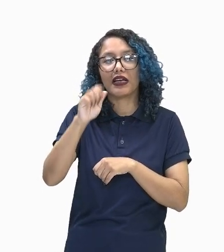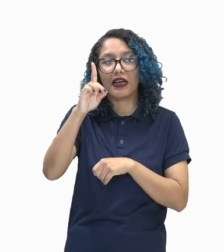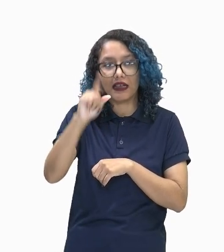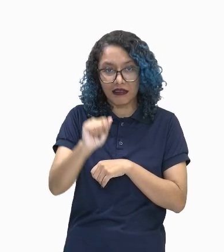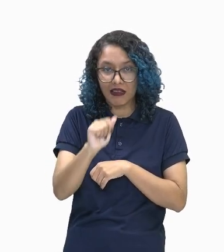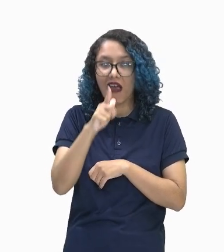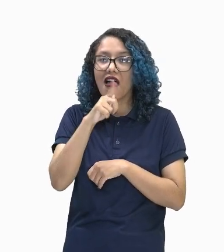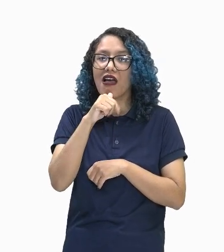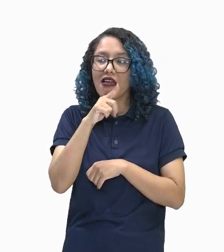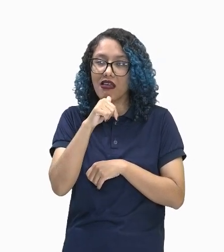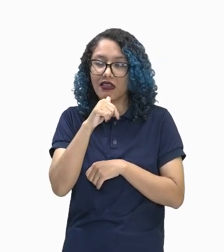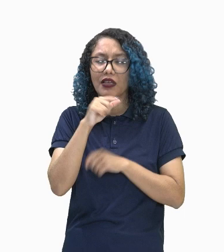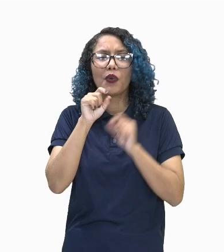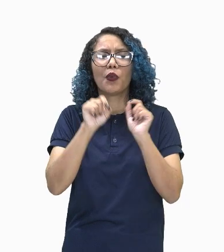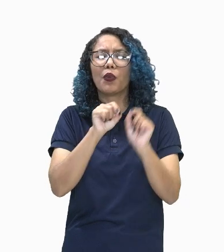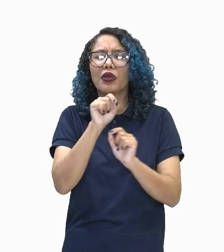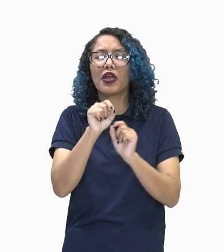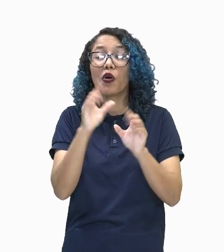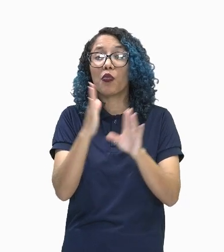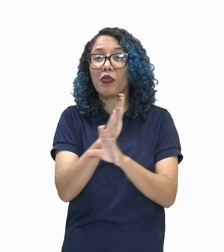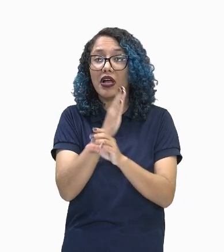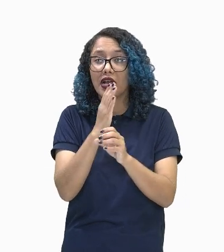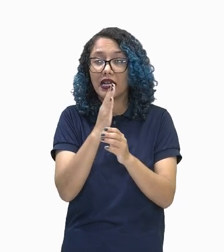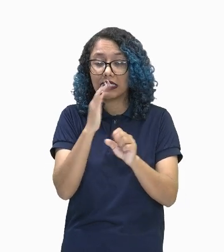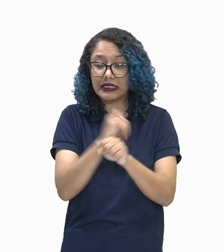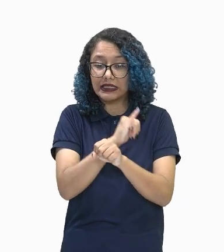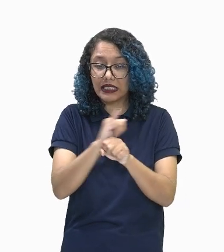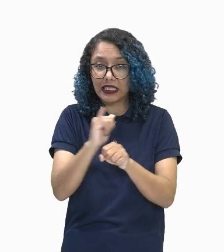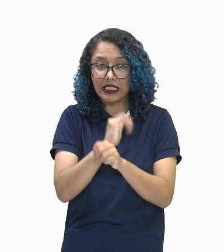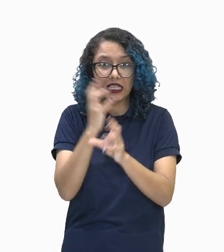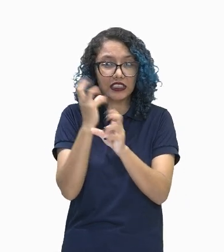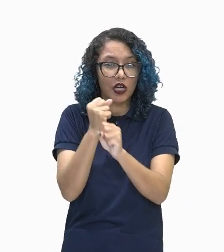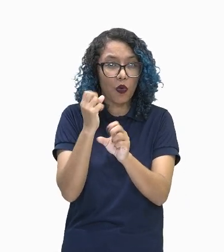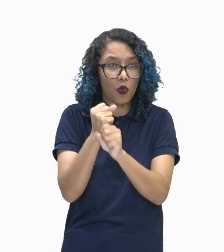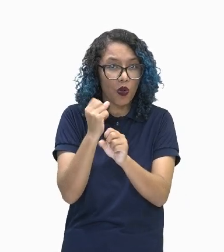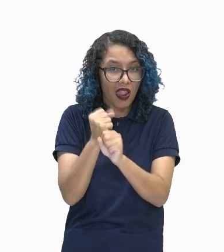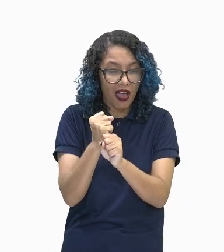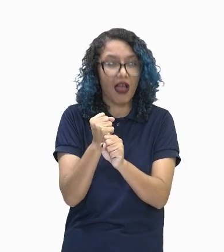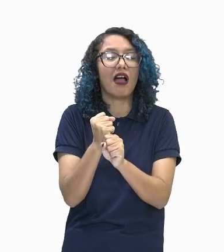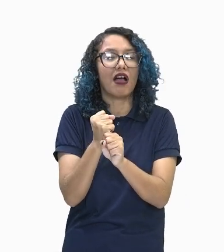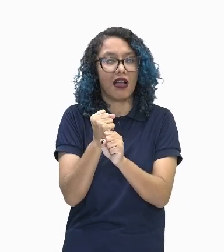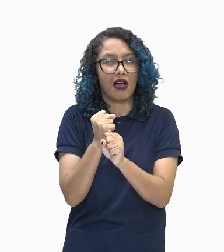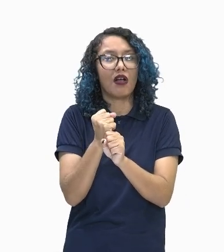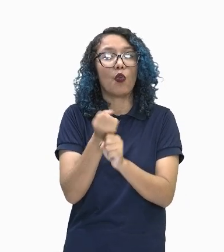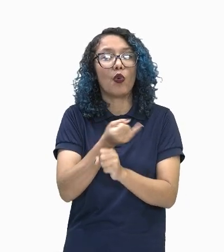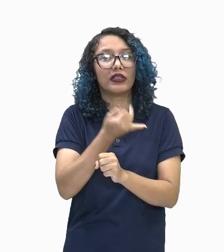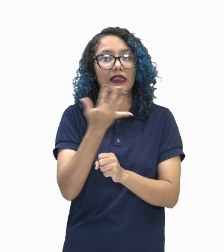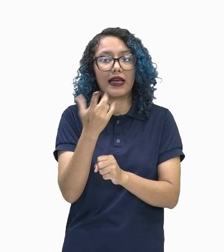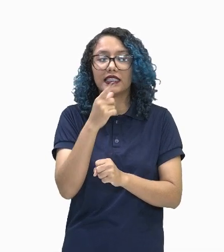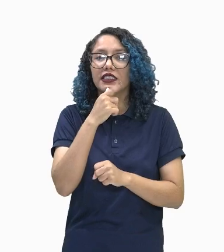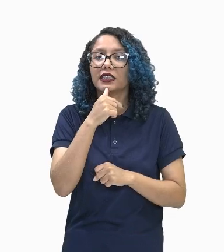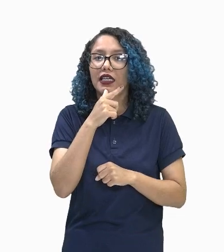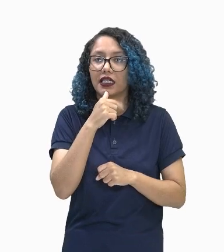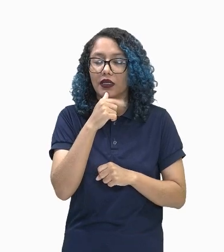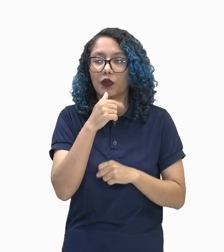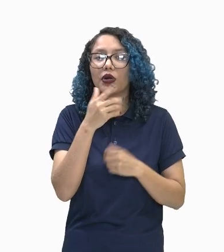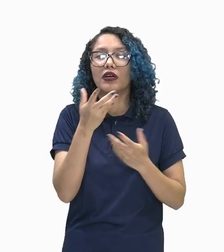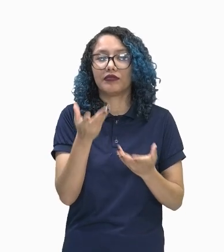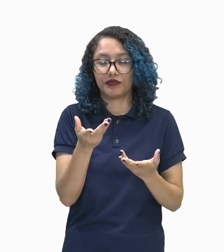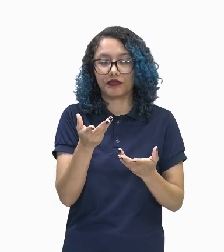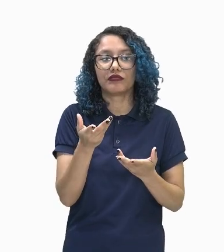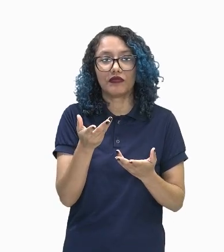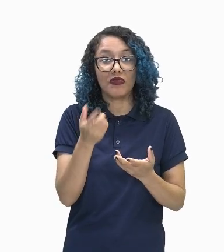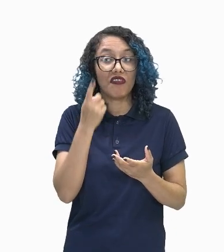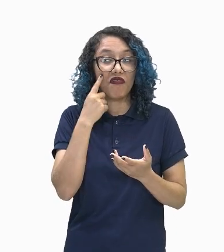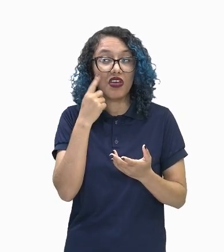hídrica. Então, é um recurso que vai servir para medir, né? Então, um conceito que mede o consumo